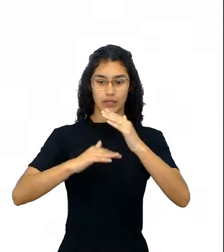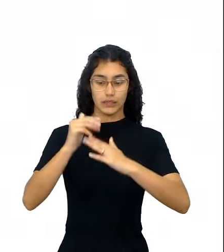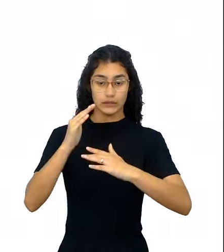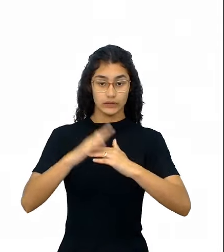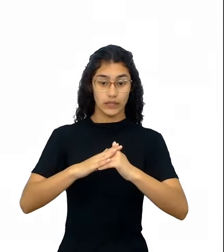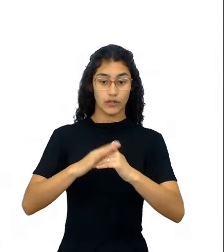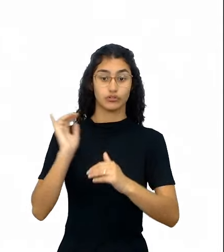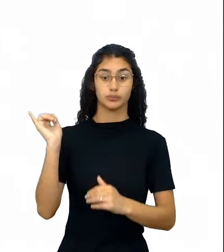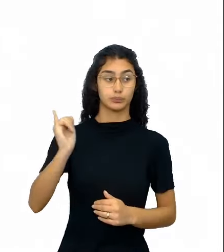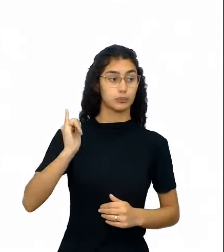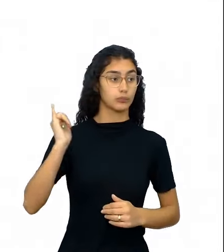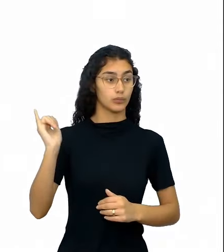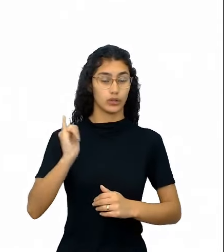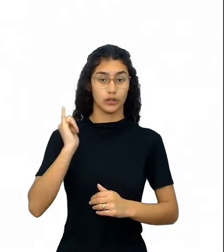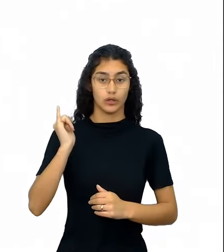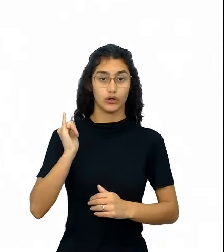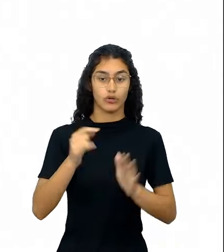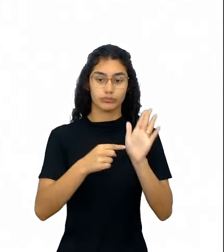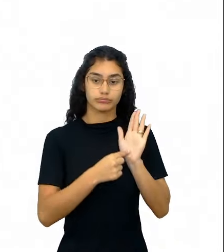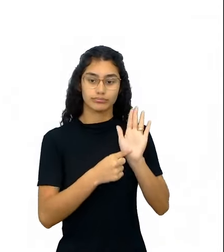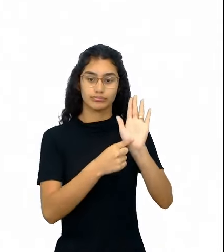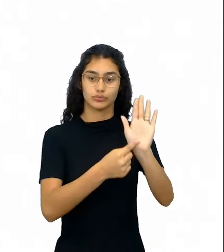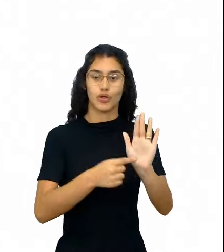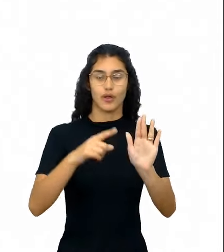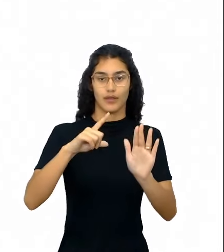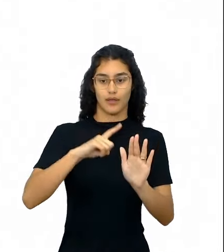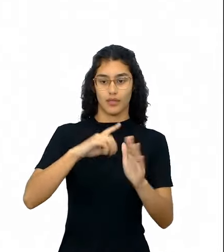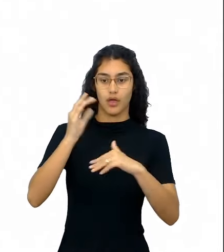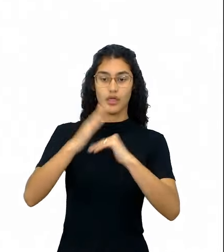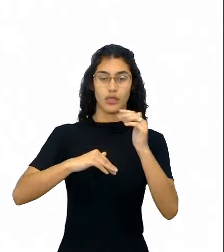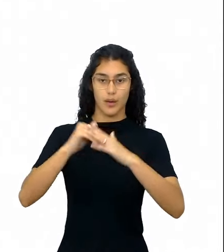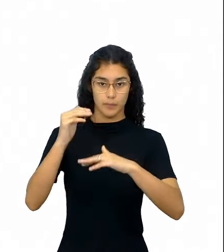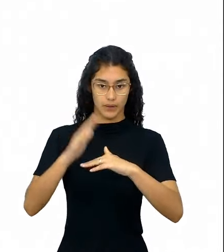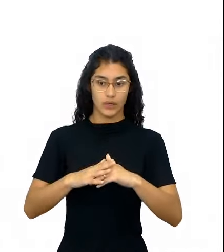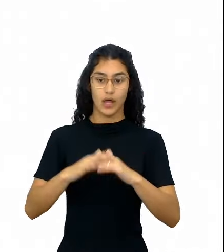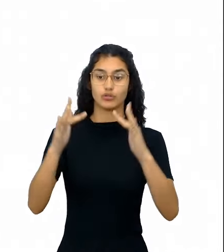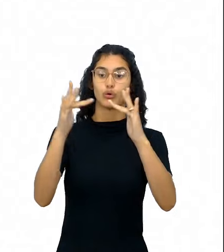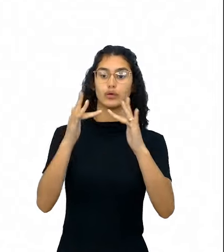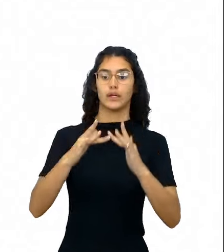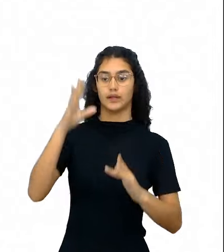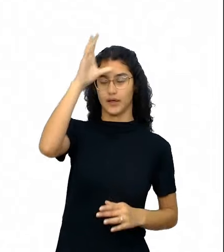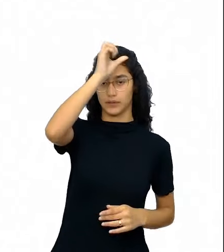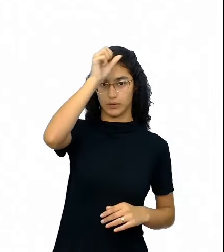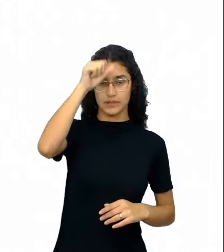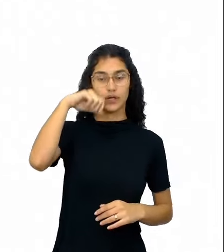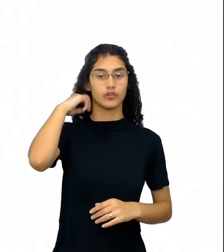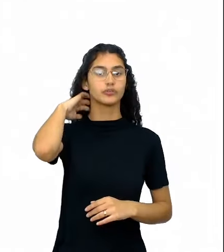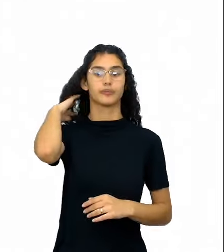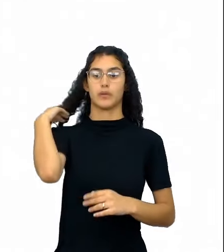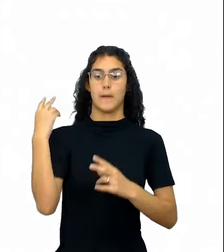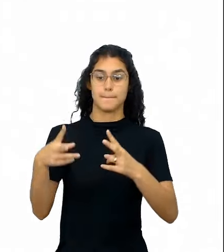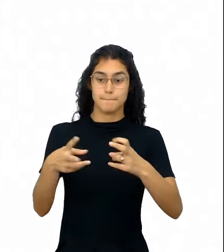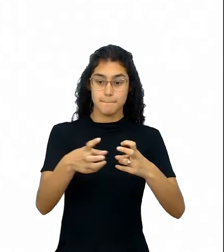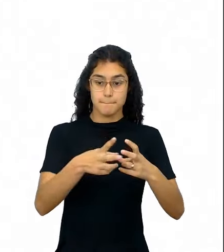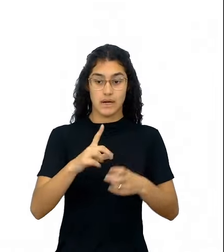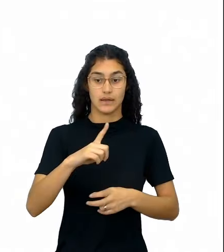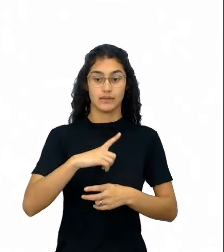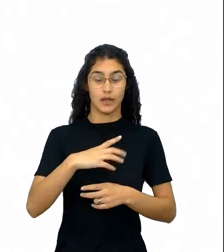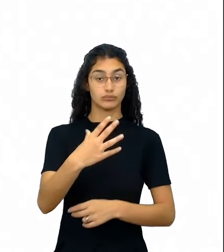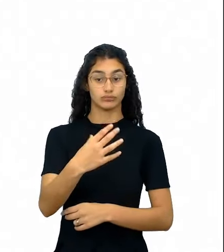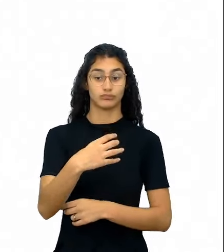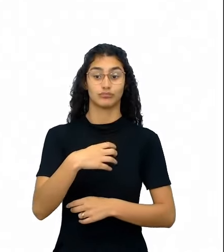habilidade essencial e os indicadores dessa habilidade ligados à aprendizagem. Então, analisar efeitos dos